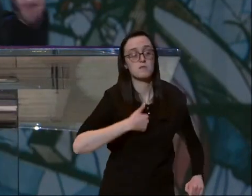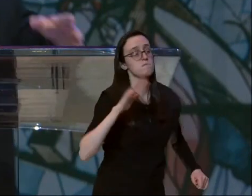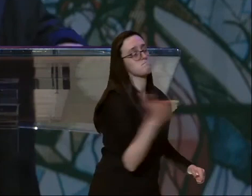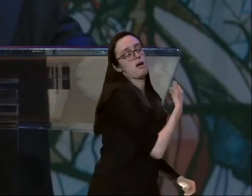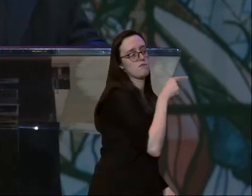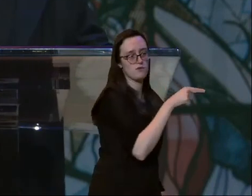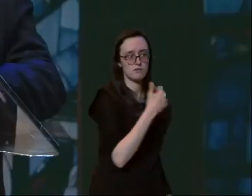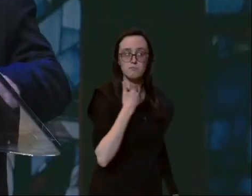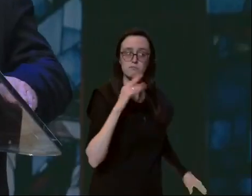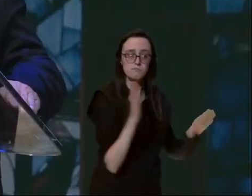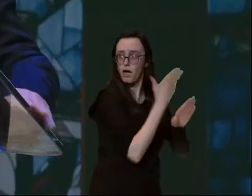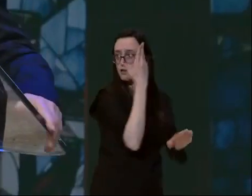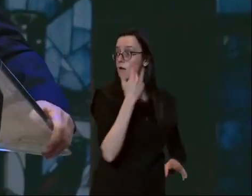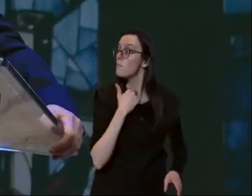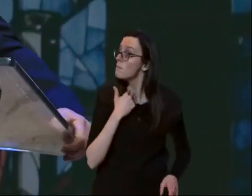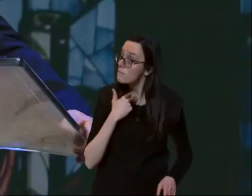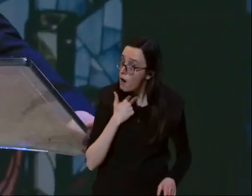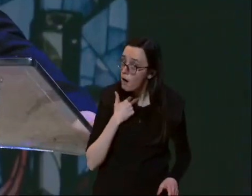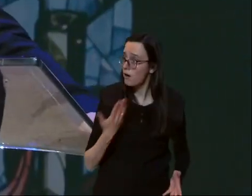brincando, rapaz.